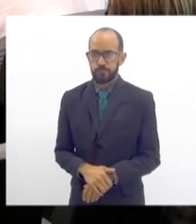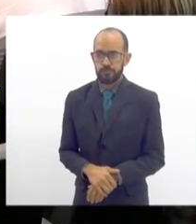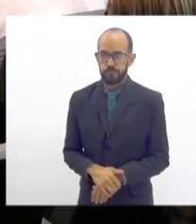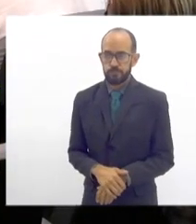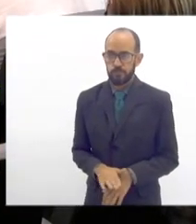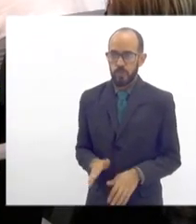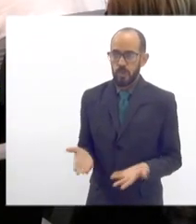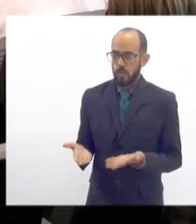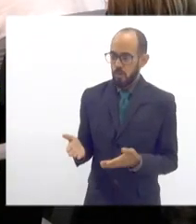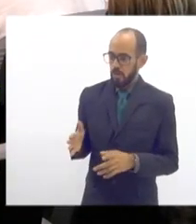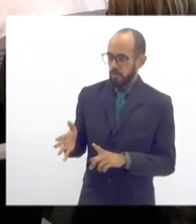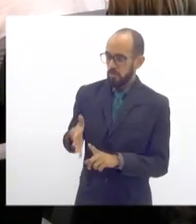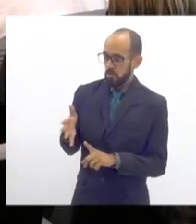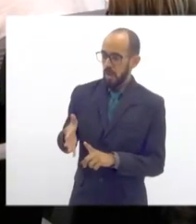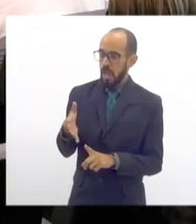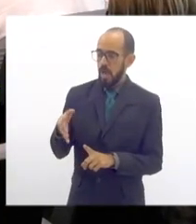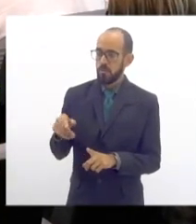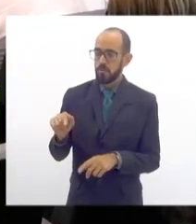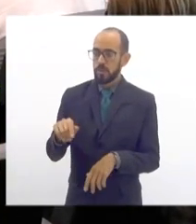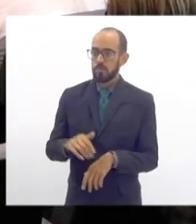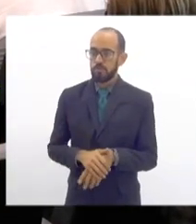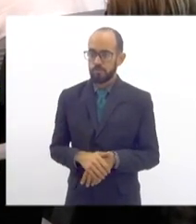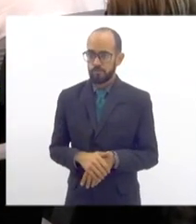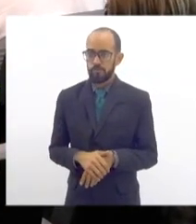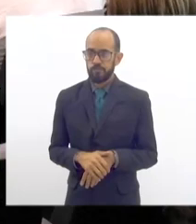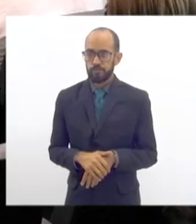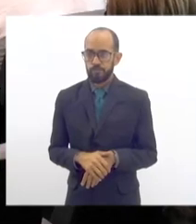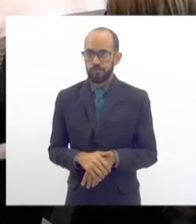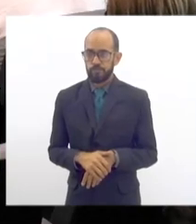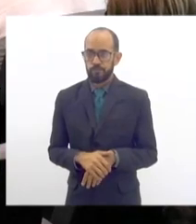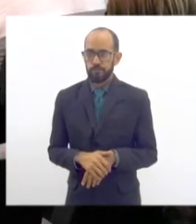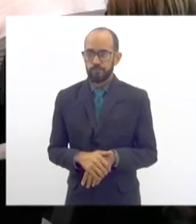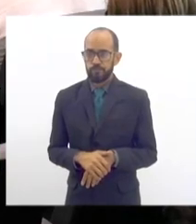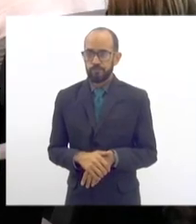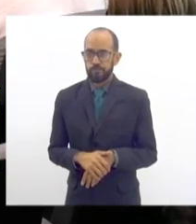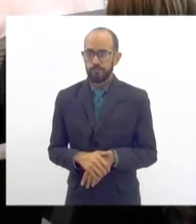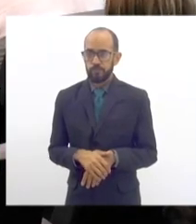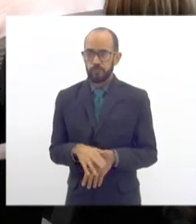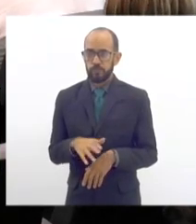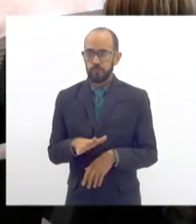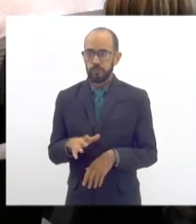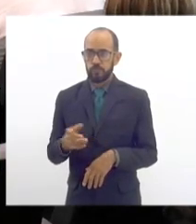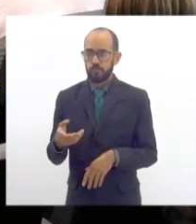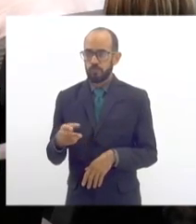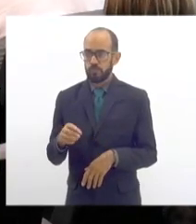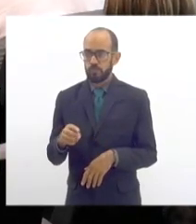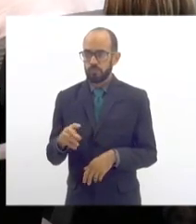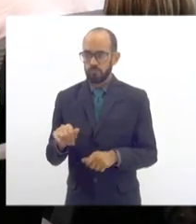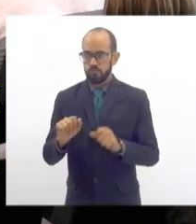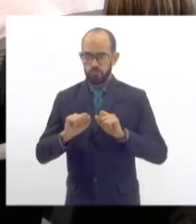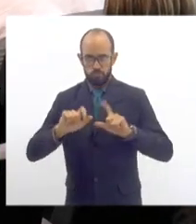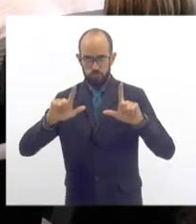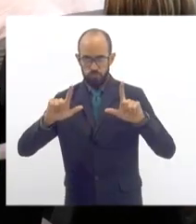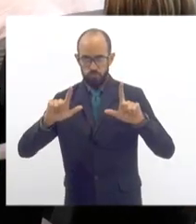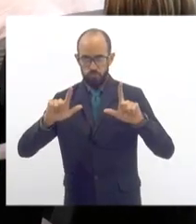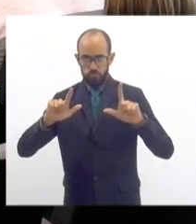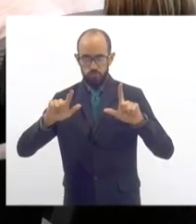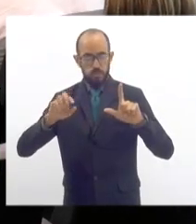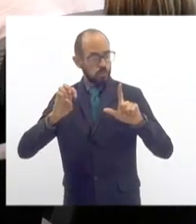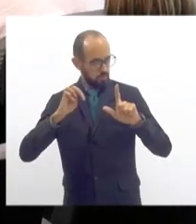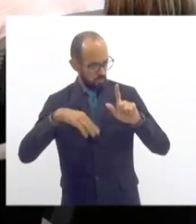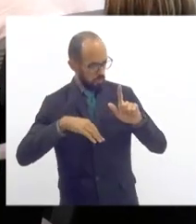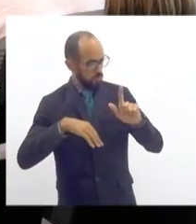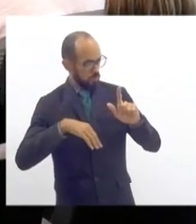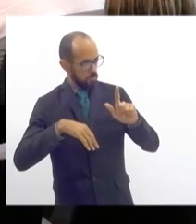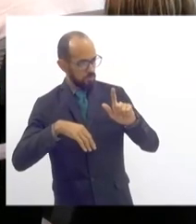passar a palavra a quem vai fazer. Então, vai fazer a utilização de alguma. Sim, sim. Então, fique à vontade, a palavra é